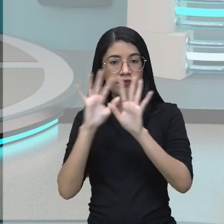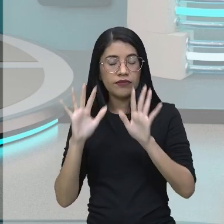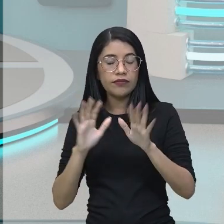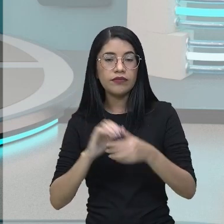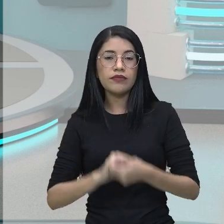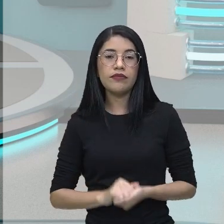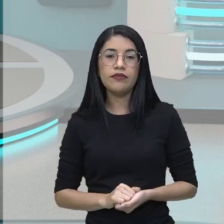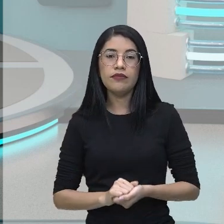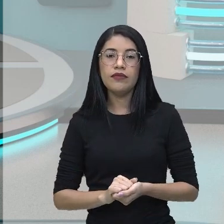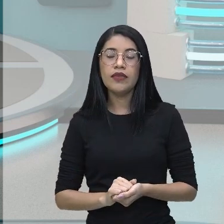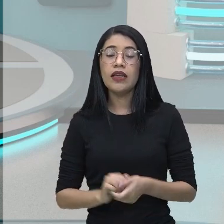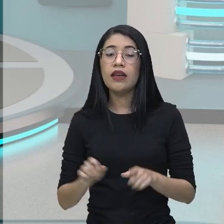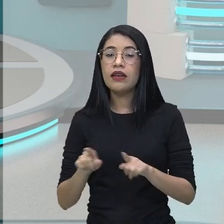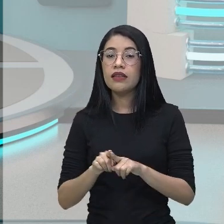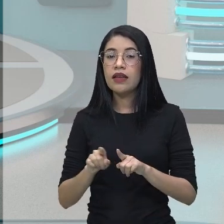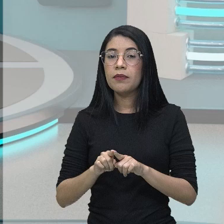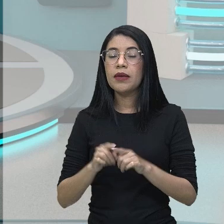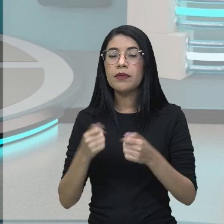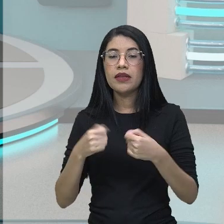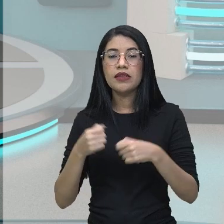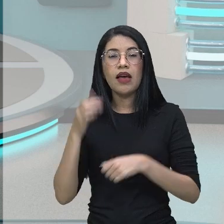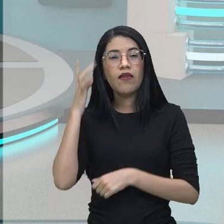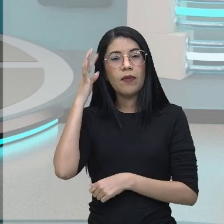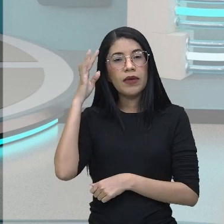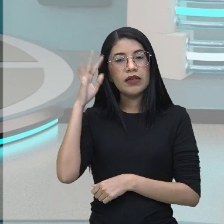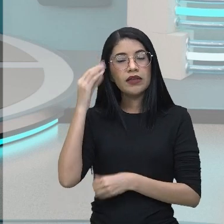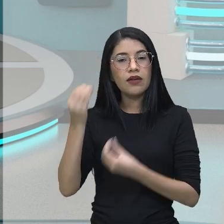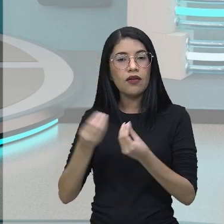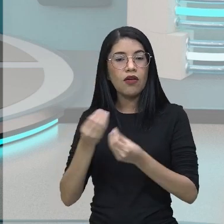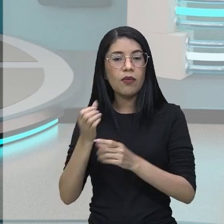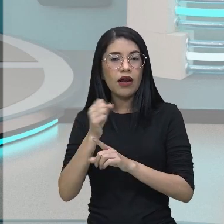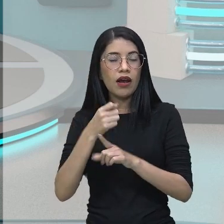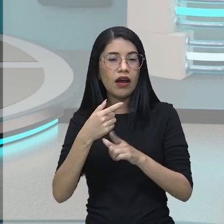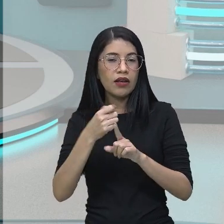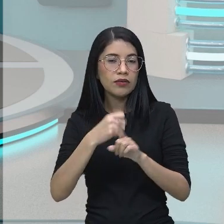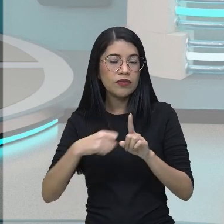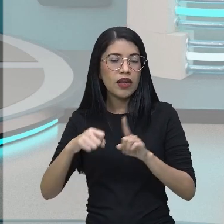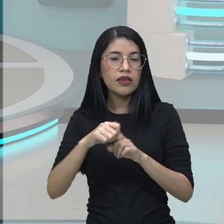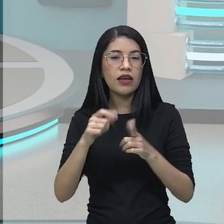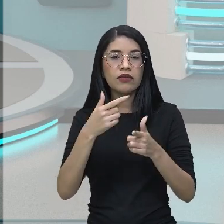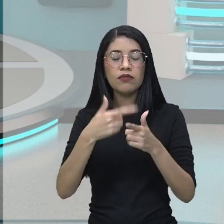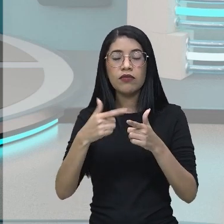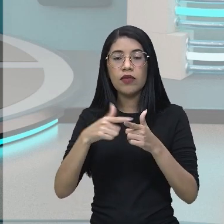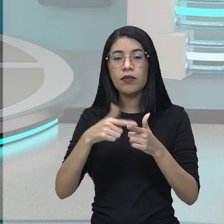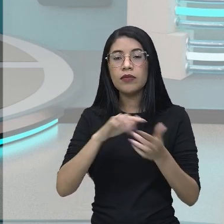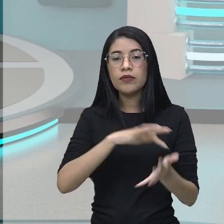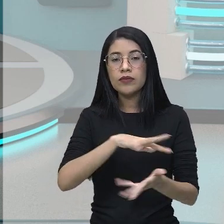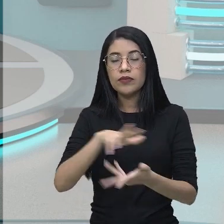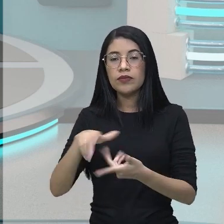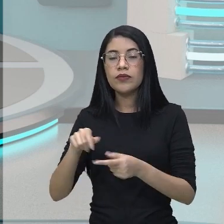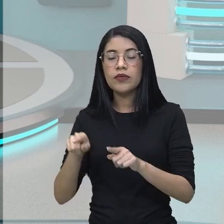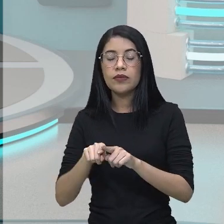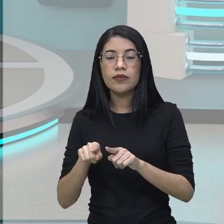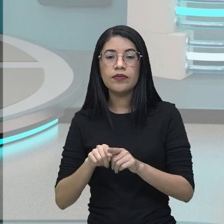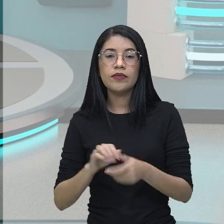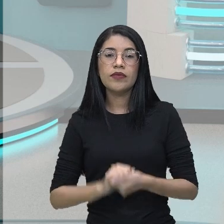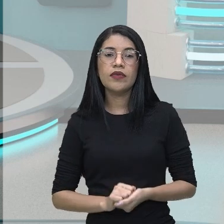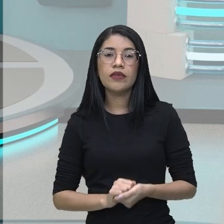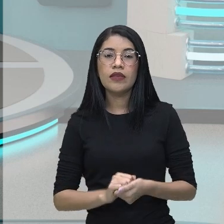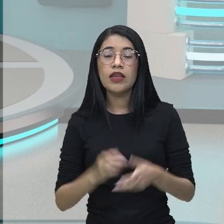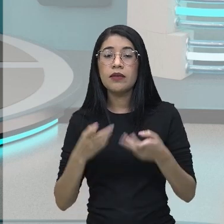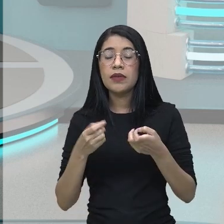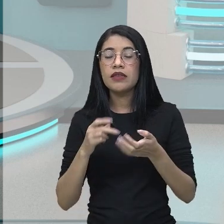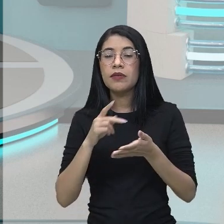claro ele quer refletir sobre as questões do mundo nesse poema tanto que a gente pode perceber isso lá com o poema